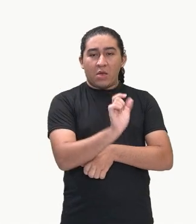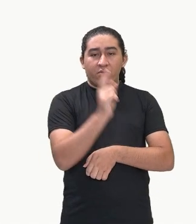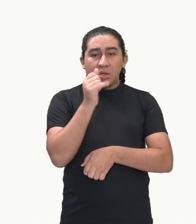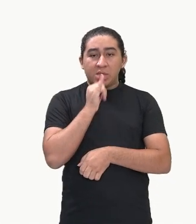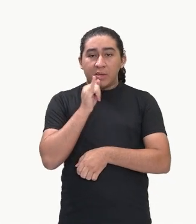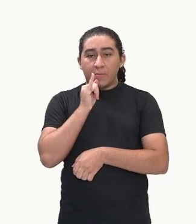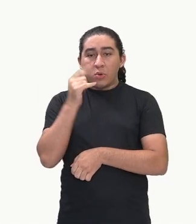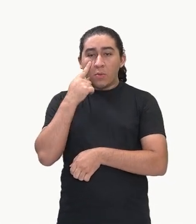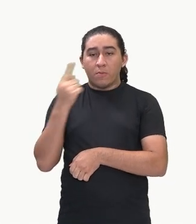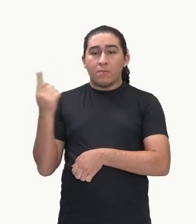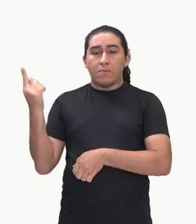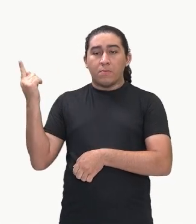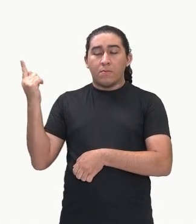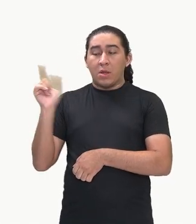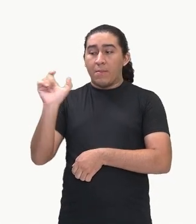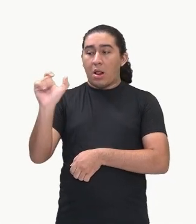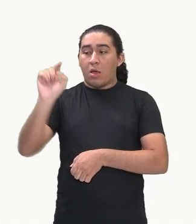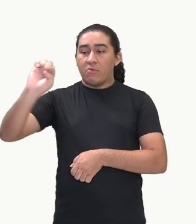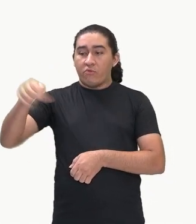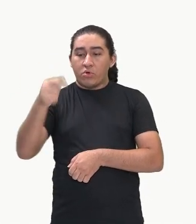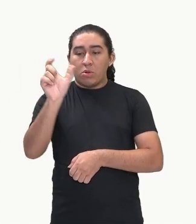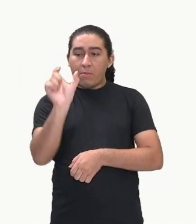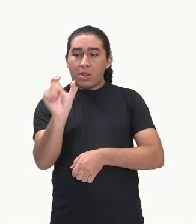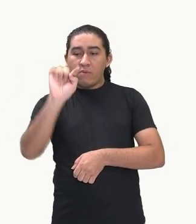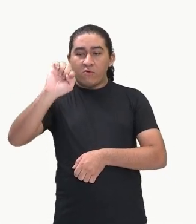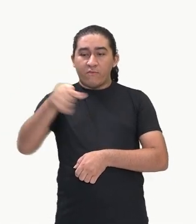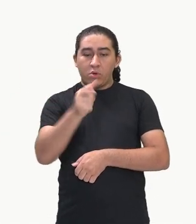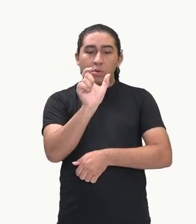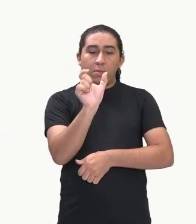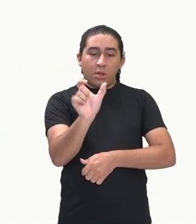declaração, vírgula, olha aqui, uma enumeração,